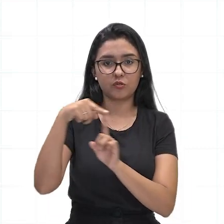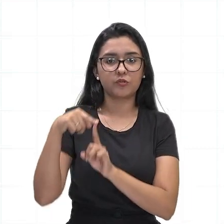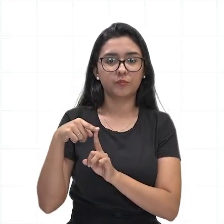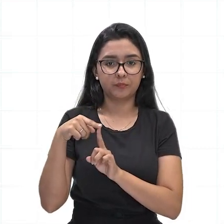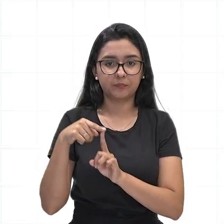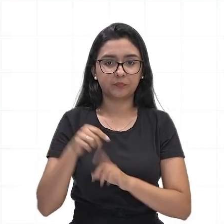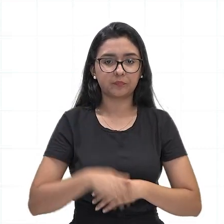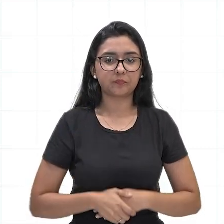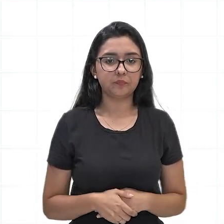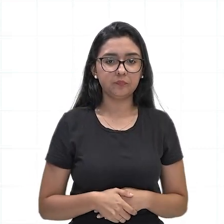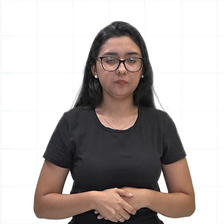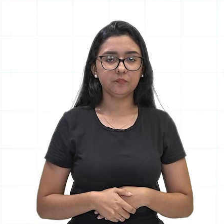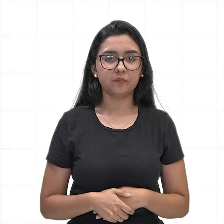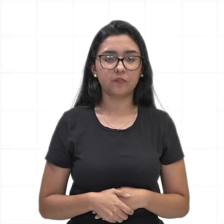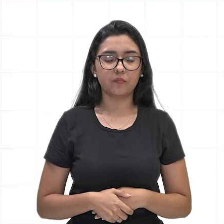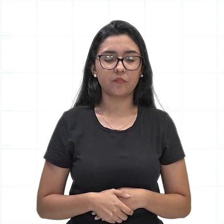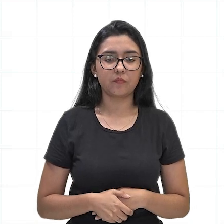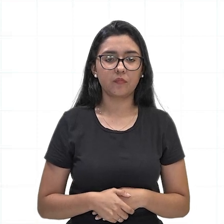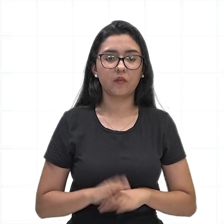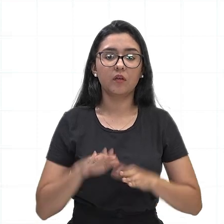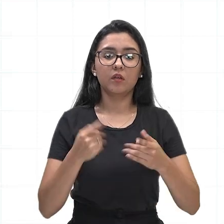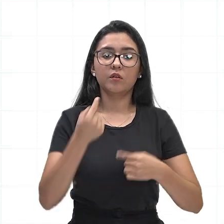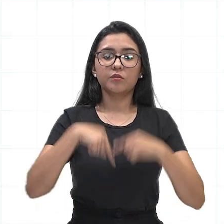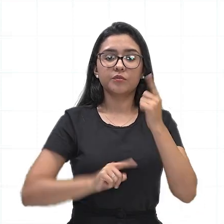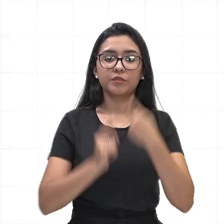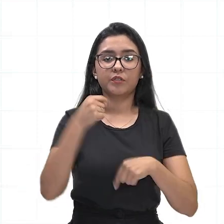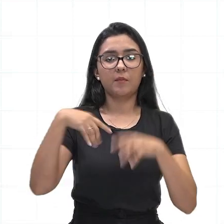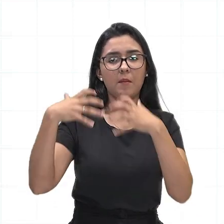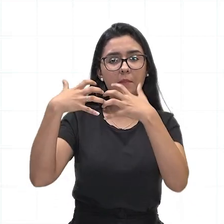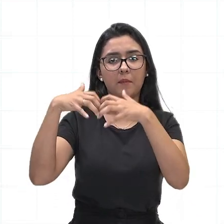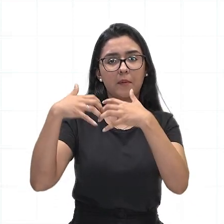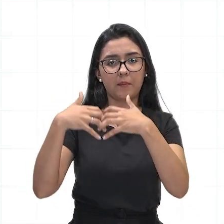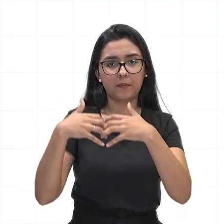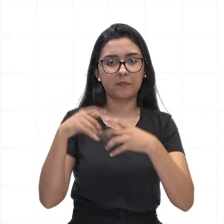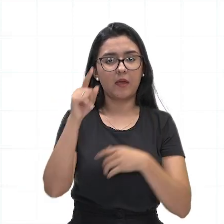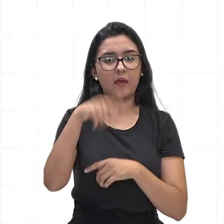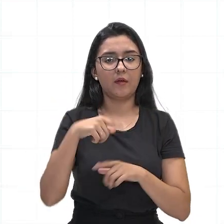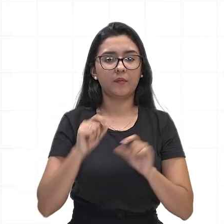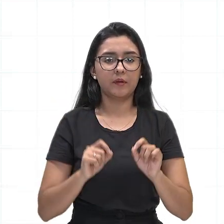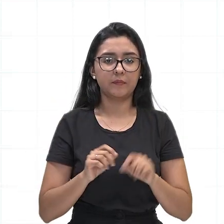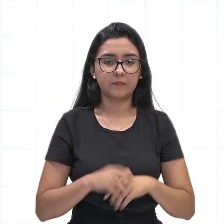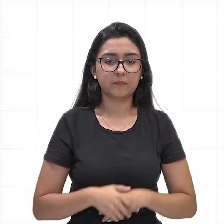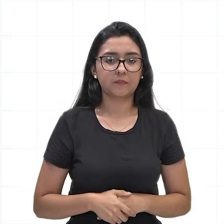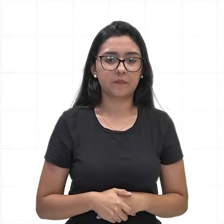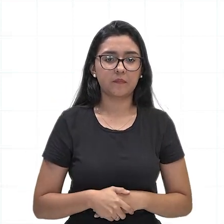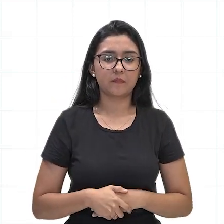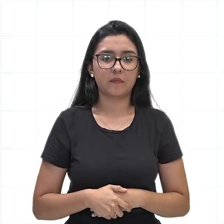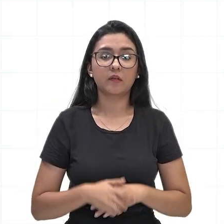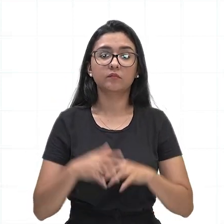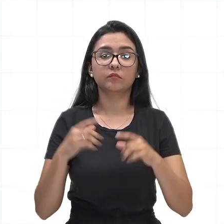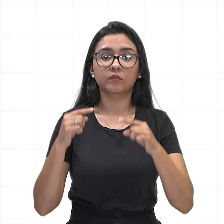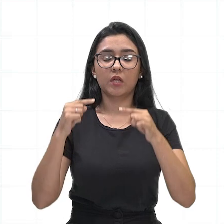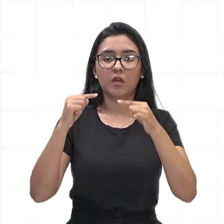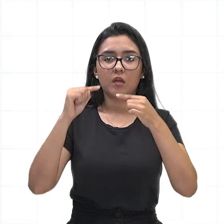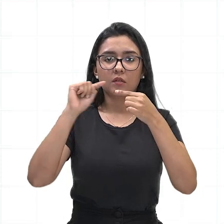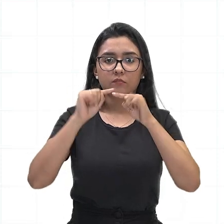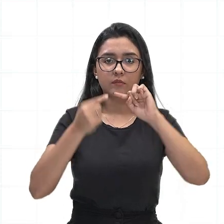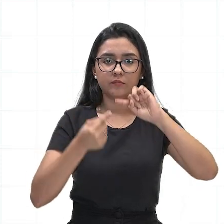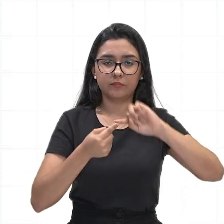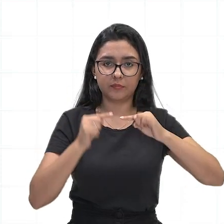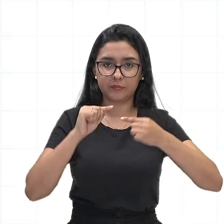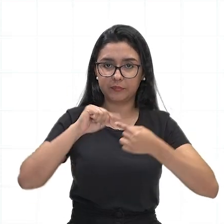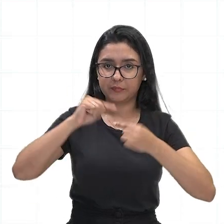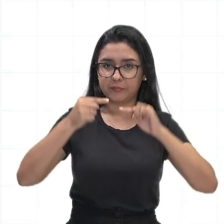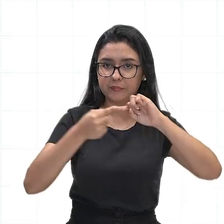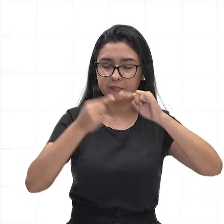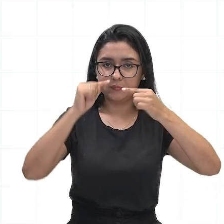ser extra e intracelular. Quanto ao sistema nervoso, ele vai ser difuso, com neurônios espalhados pelo corpo. Então,